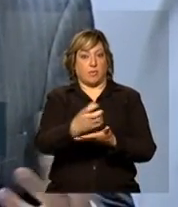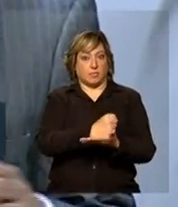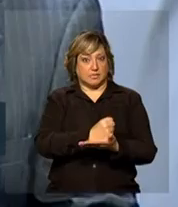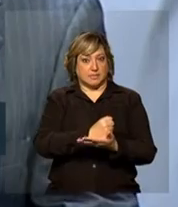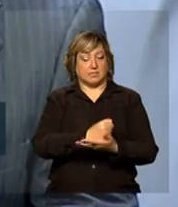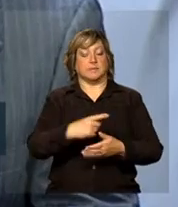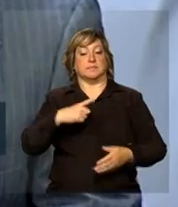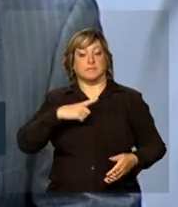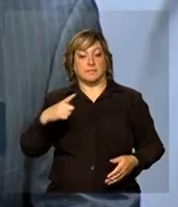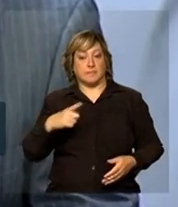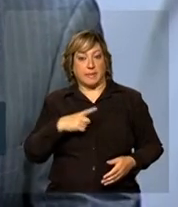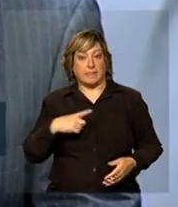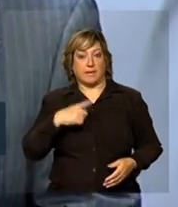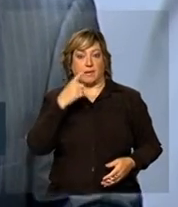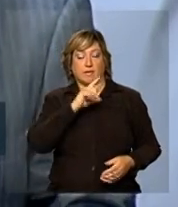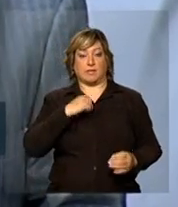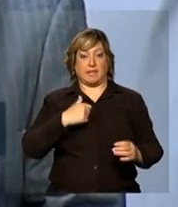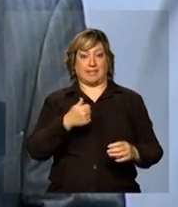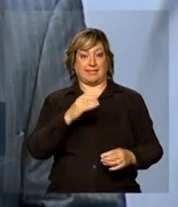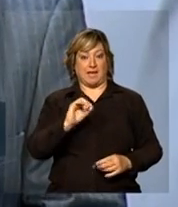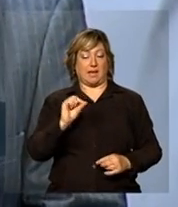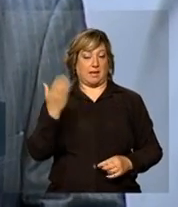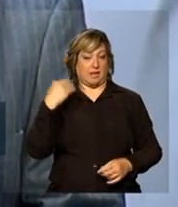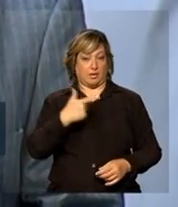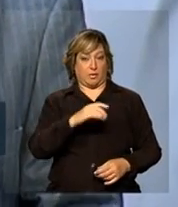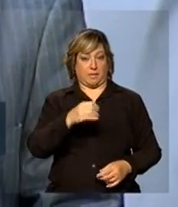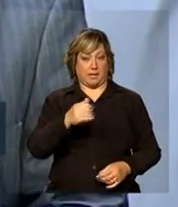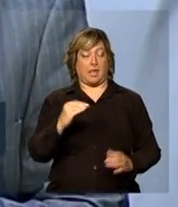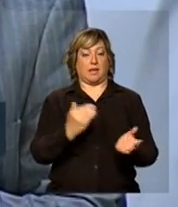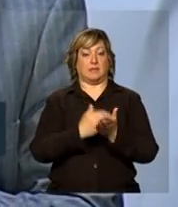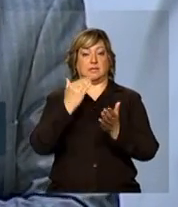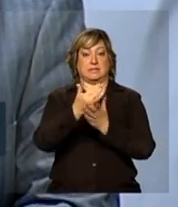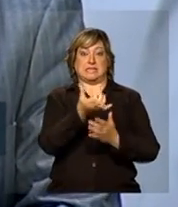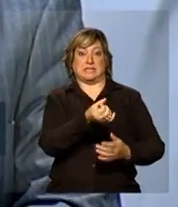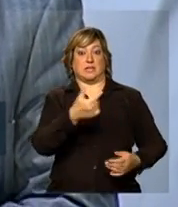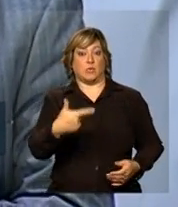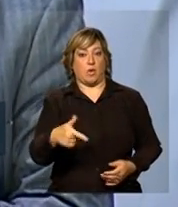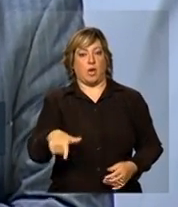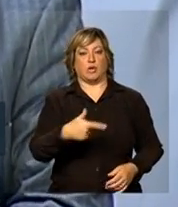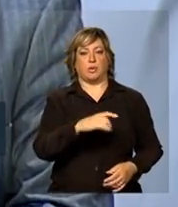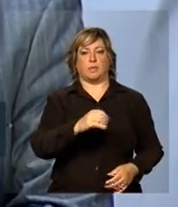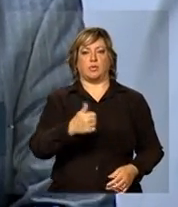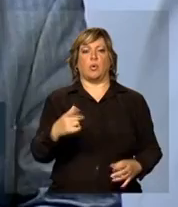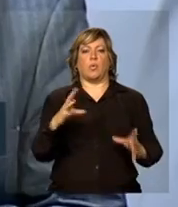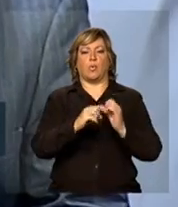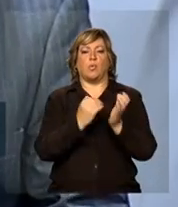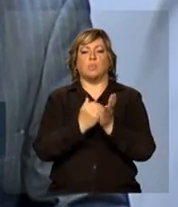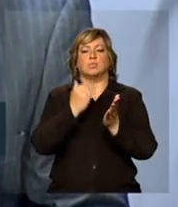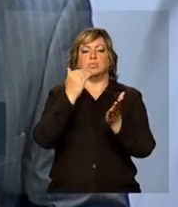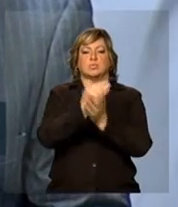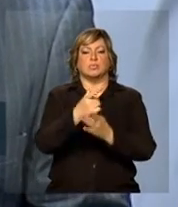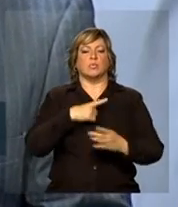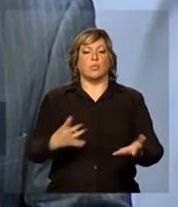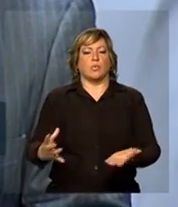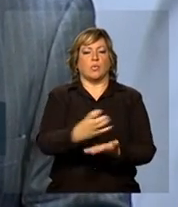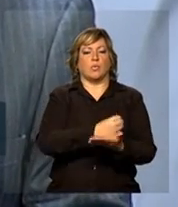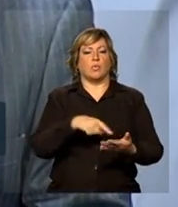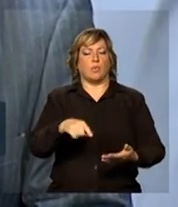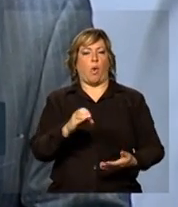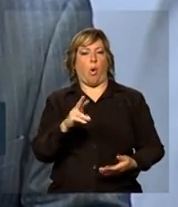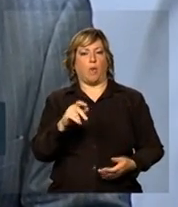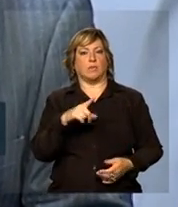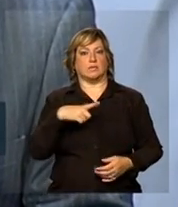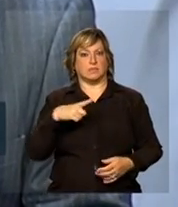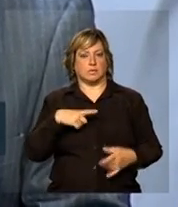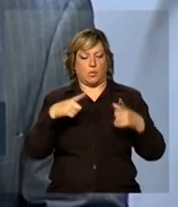em 2010 para 62 agora em 2012, com aumento do número de transplantes e de captação de órgãos na região